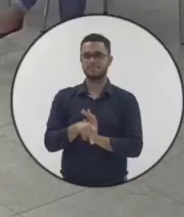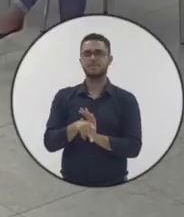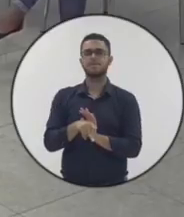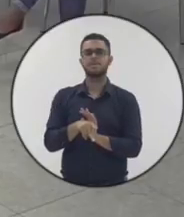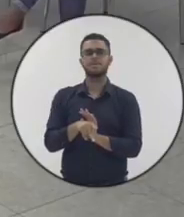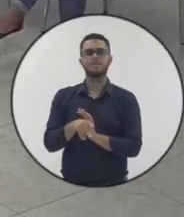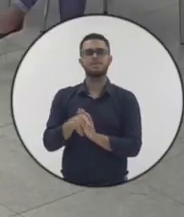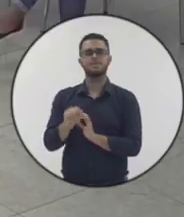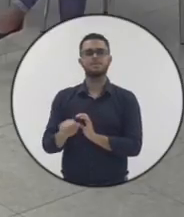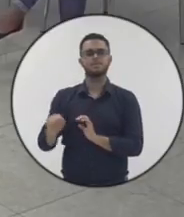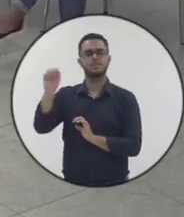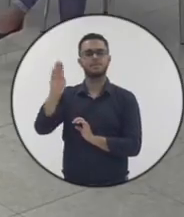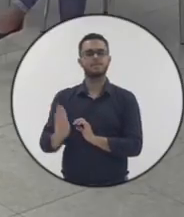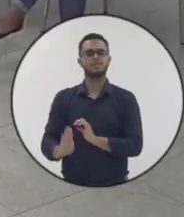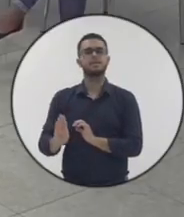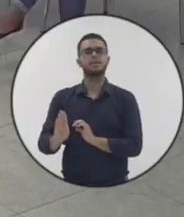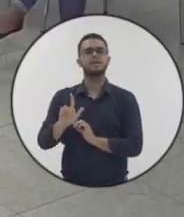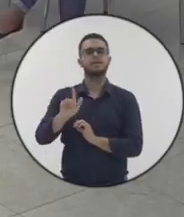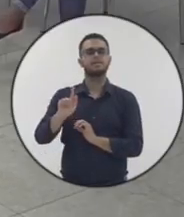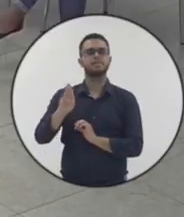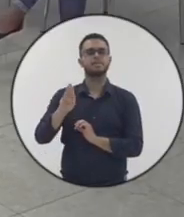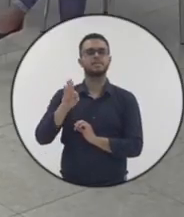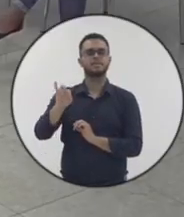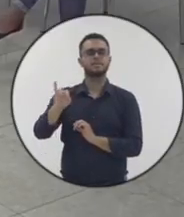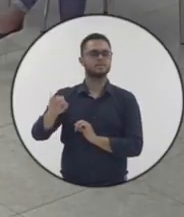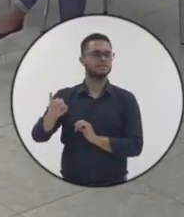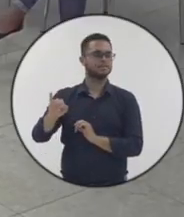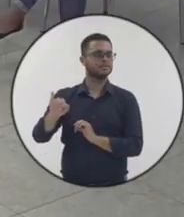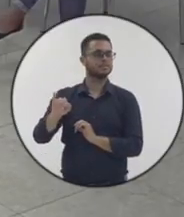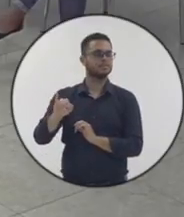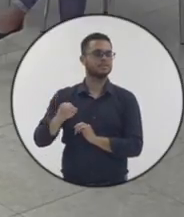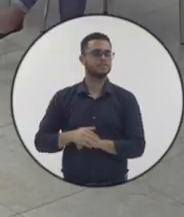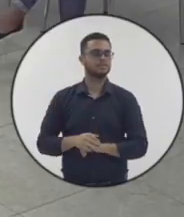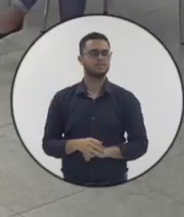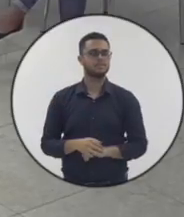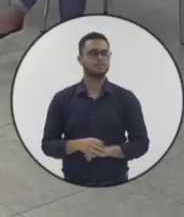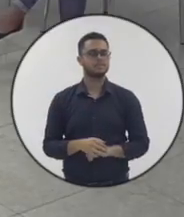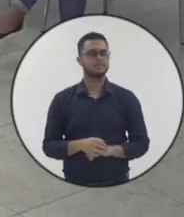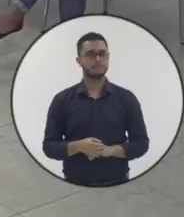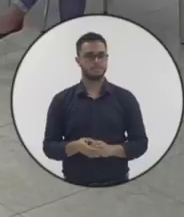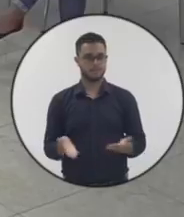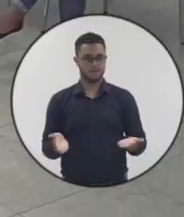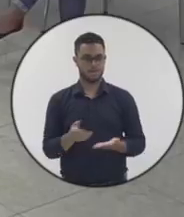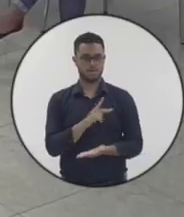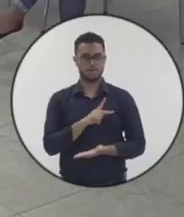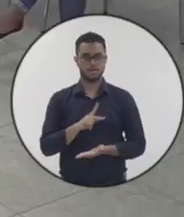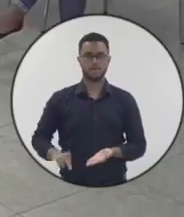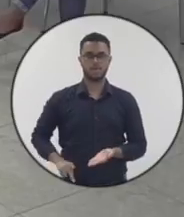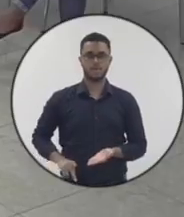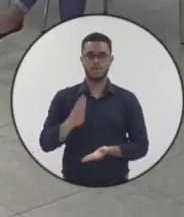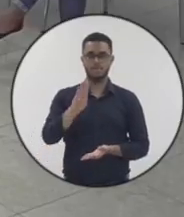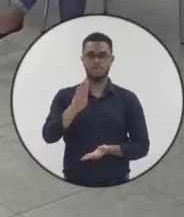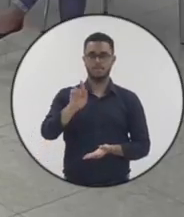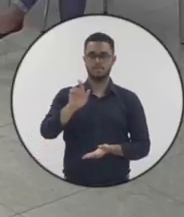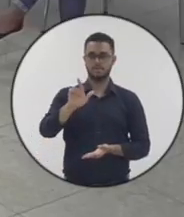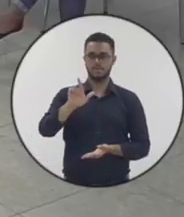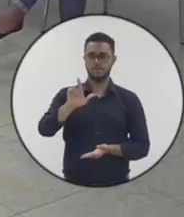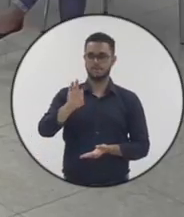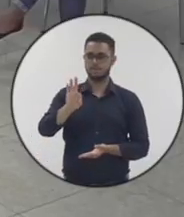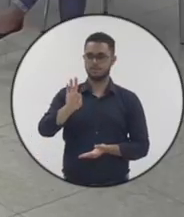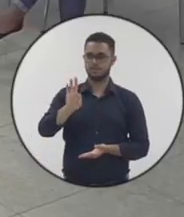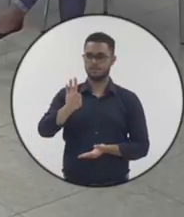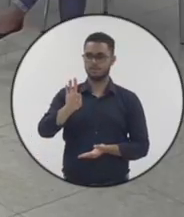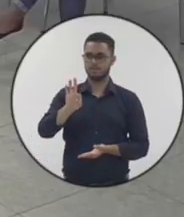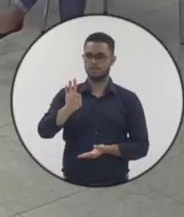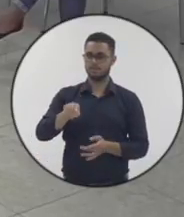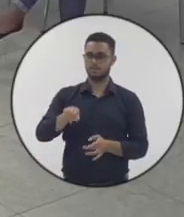Bissexuais, Travestis, Transsexuais e Intersexos, a nossa atual presidenta da BGLT. E nós temos